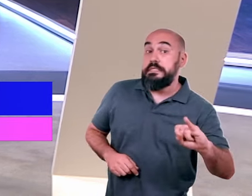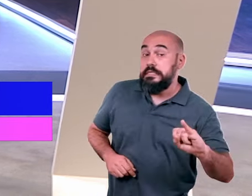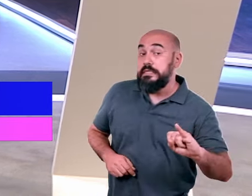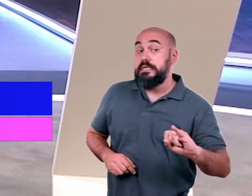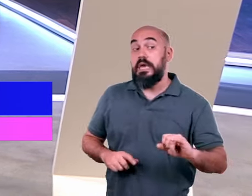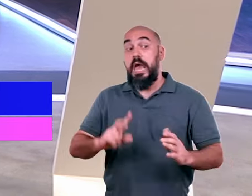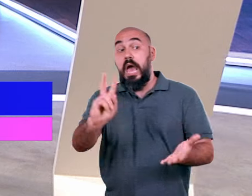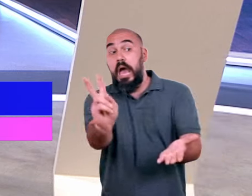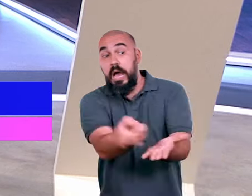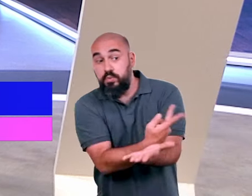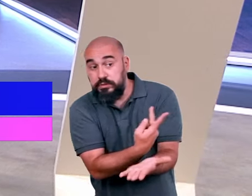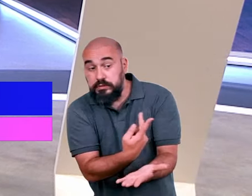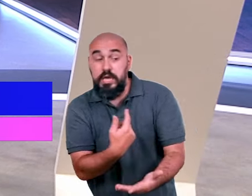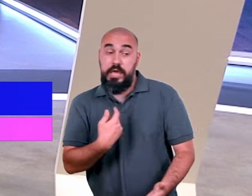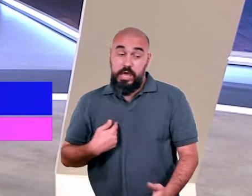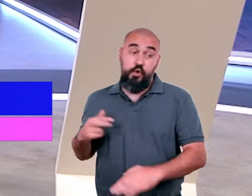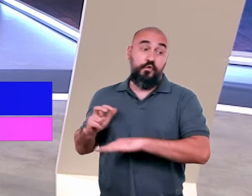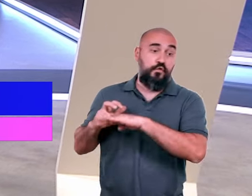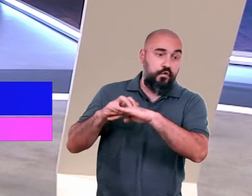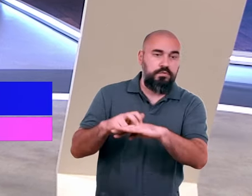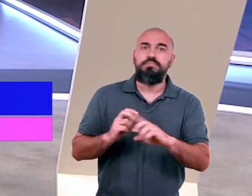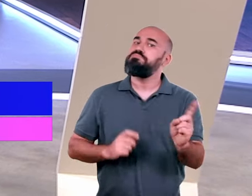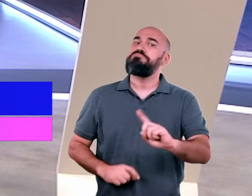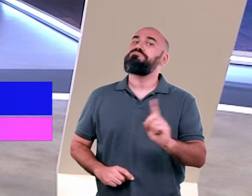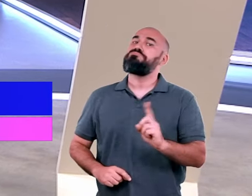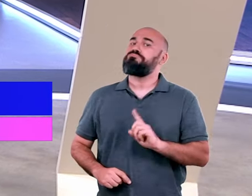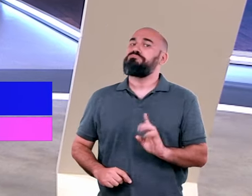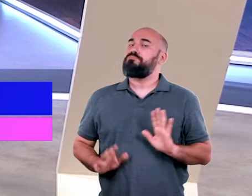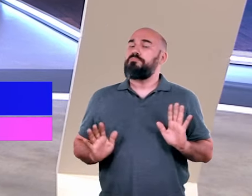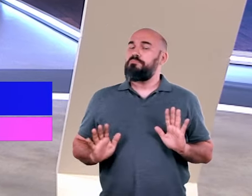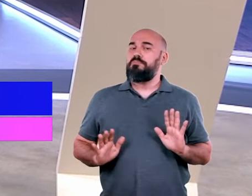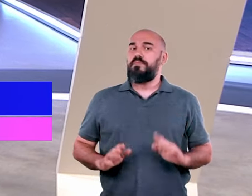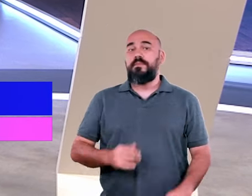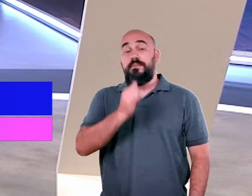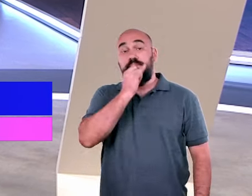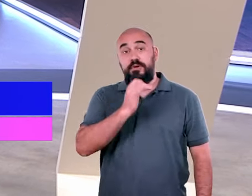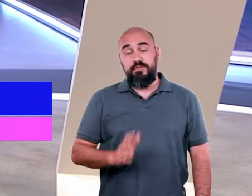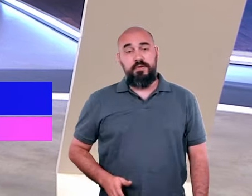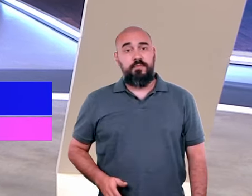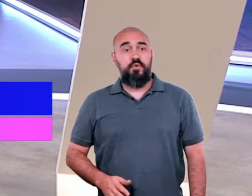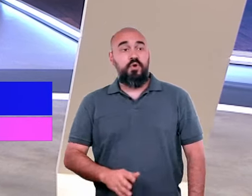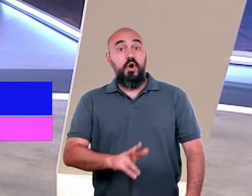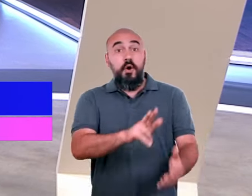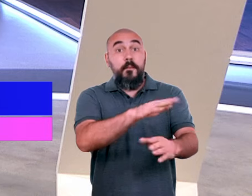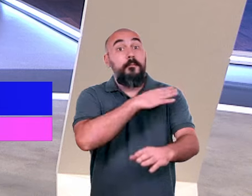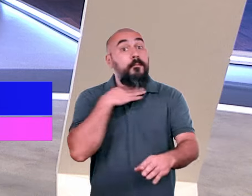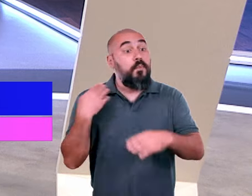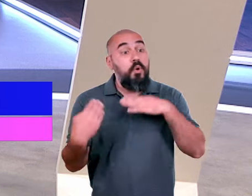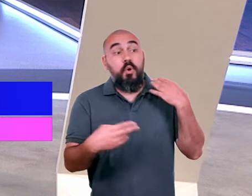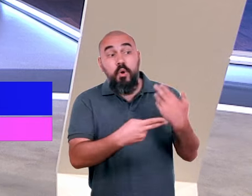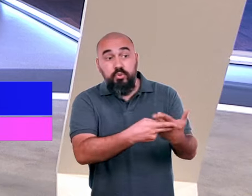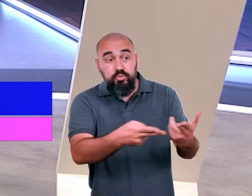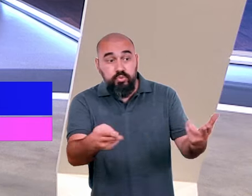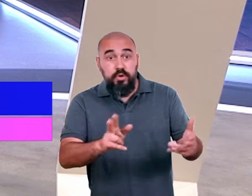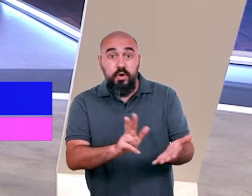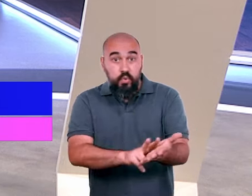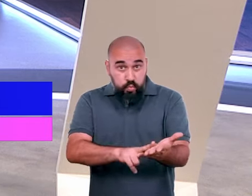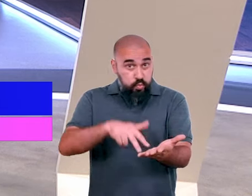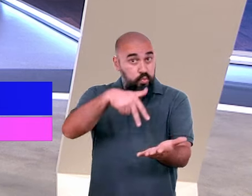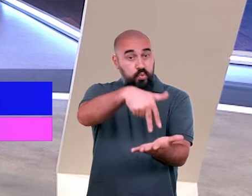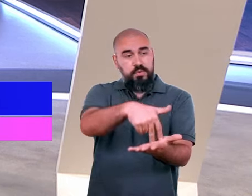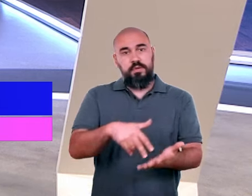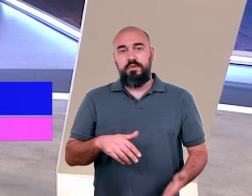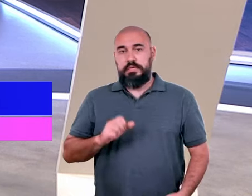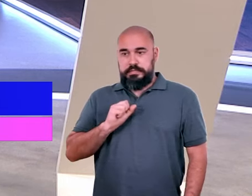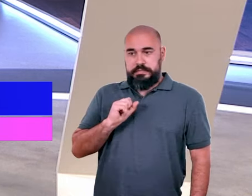vai voltar. A promessa de Jesus em ressuscitar os mortos primeiro para que tenham a eternidade. Isso não é